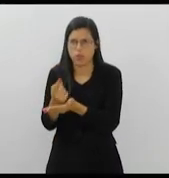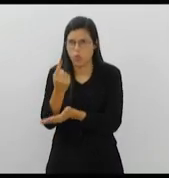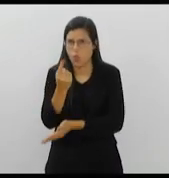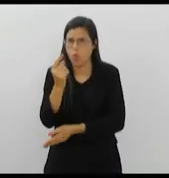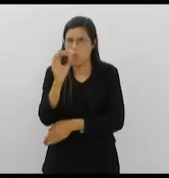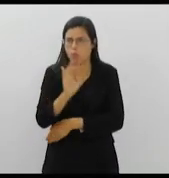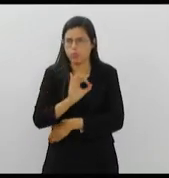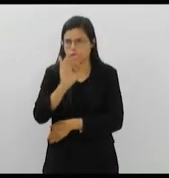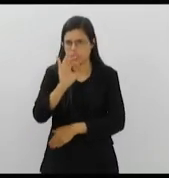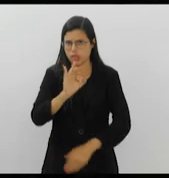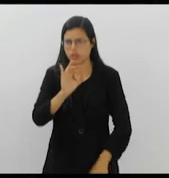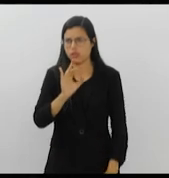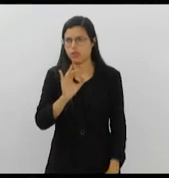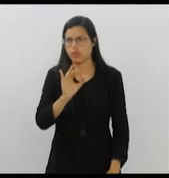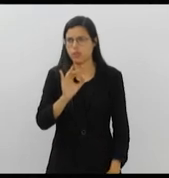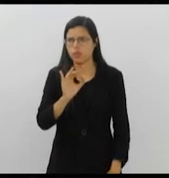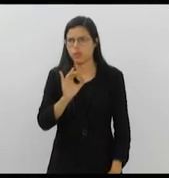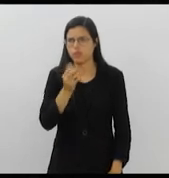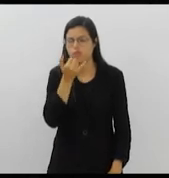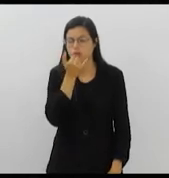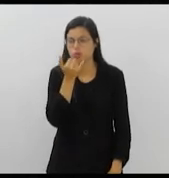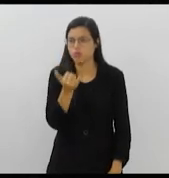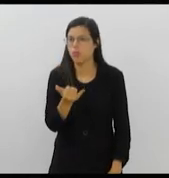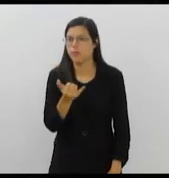1%, desculpe,